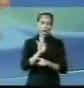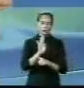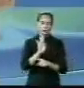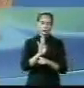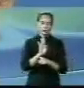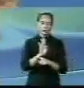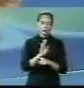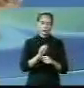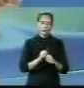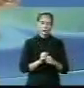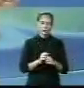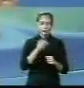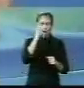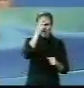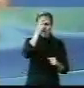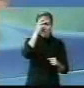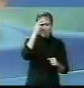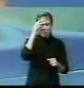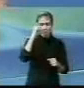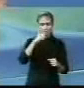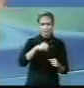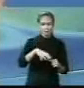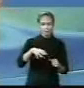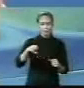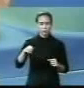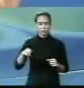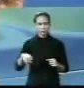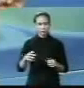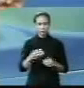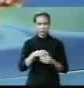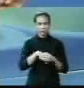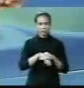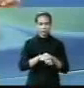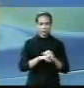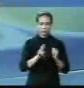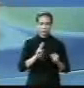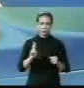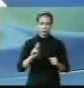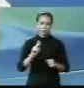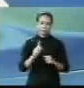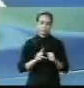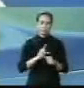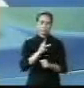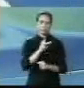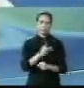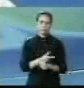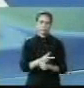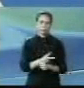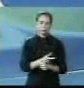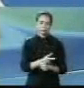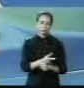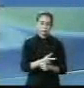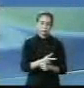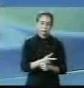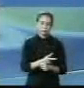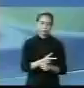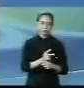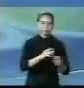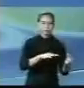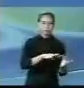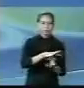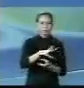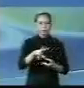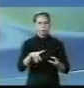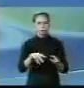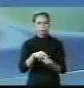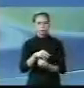vou colocar dentro dele lá, né, o nome do Orkut que eu quero acessar, e ele vai criptografar, vai embolar tudo lá dentro